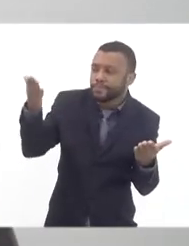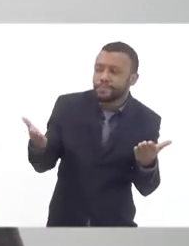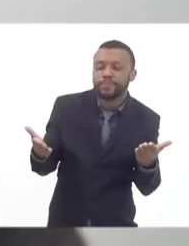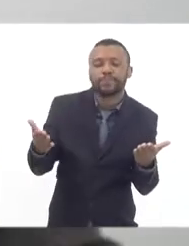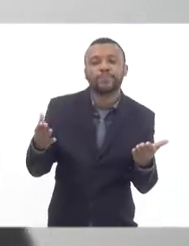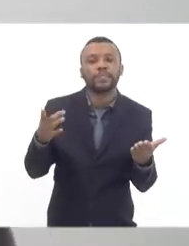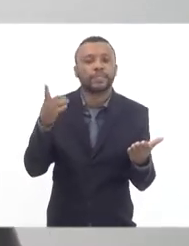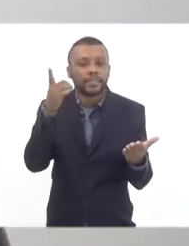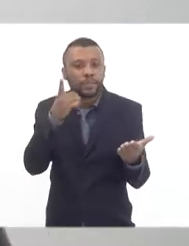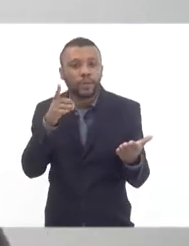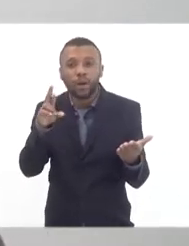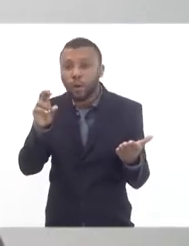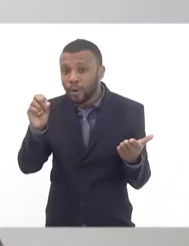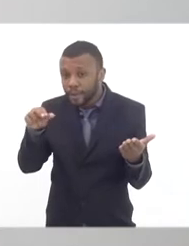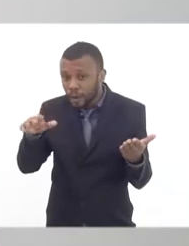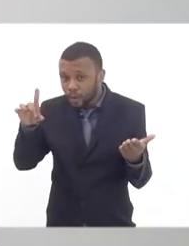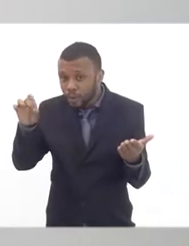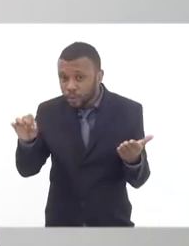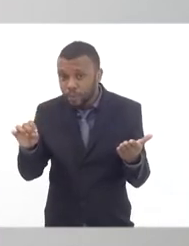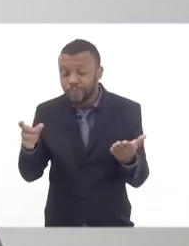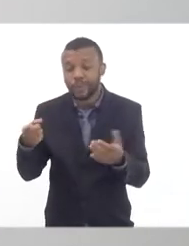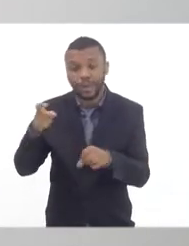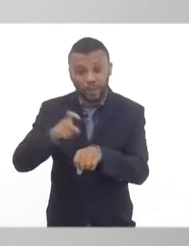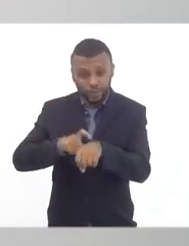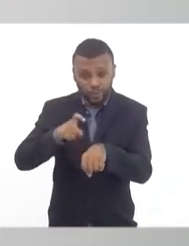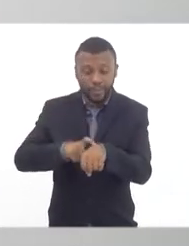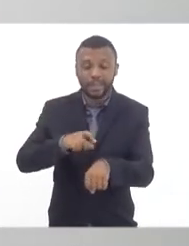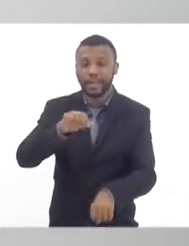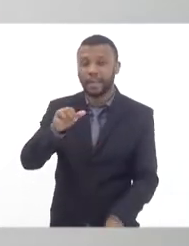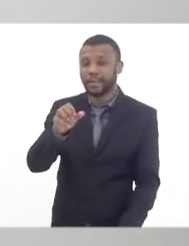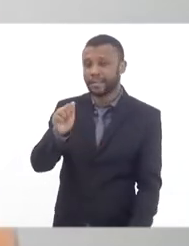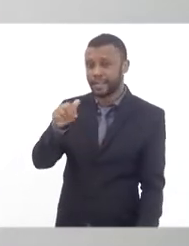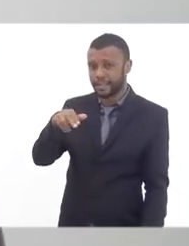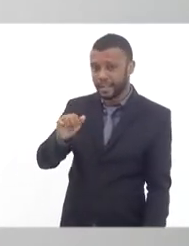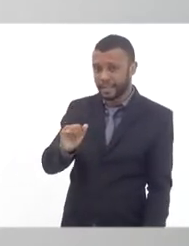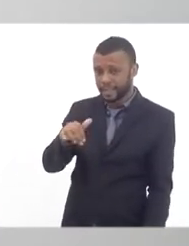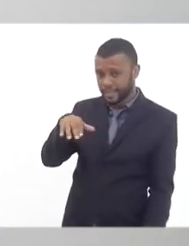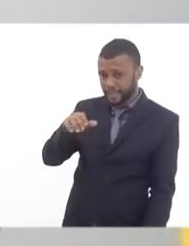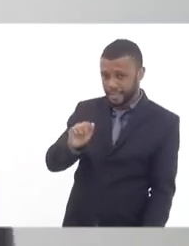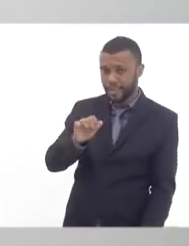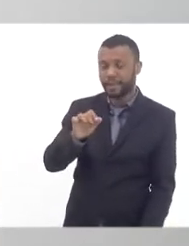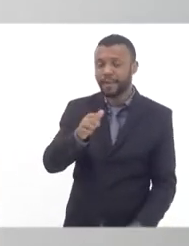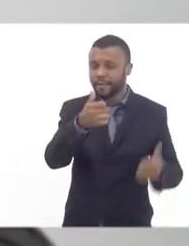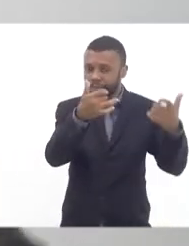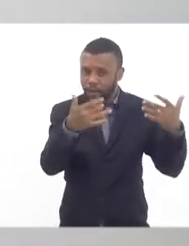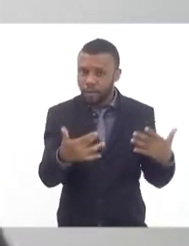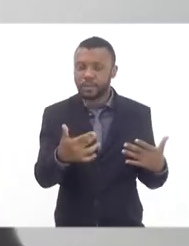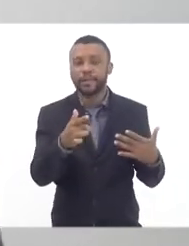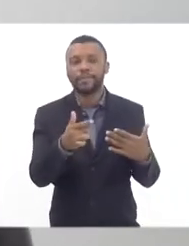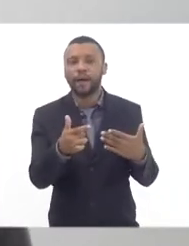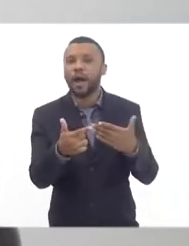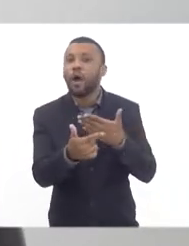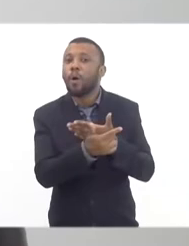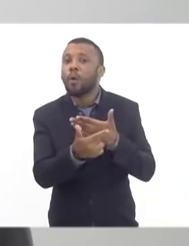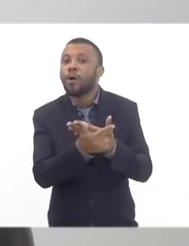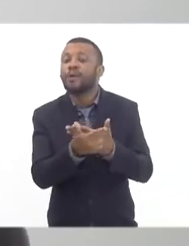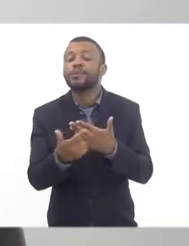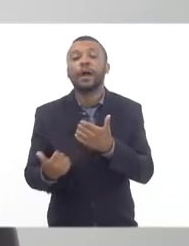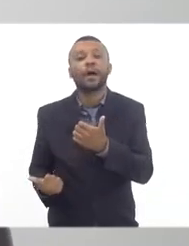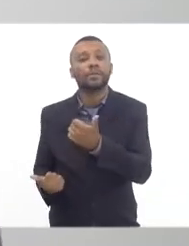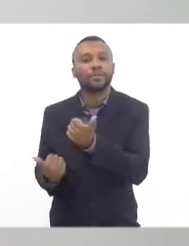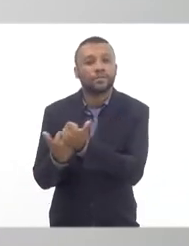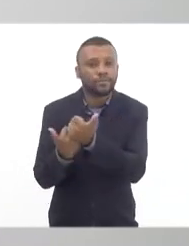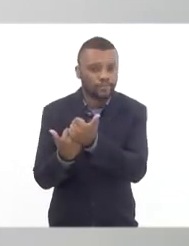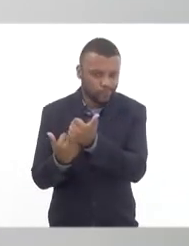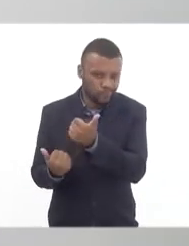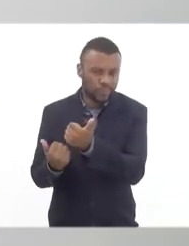Janaína Magalhães me falou que estava assumindo uma função de assessoria no gabinete do deputado, uma querida gonçalense,